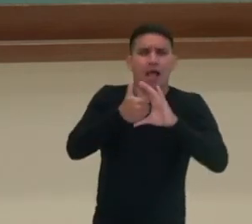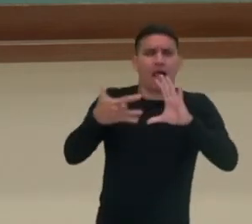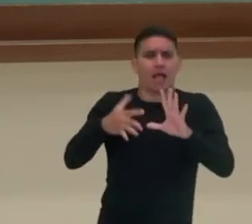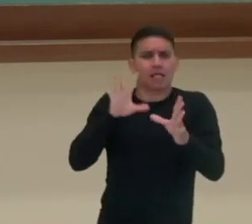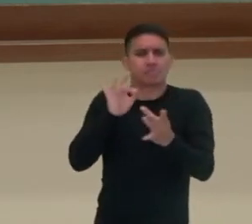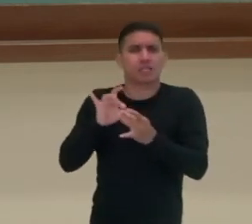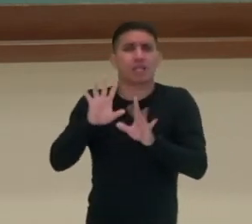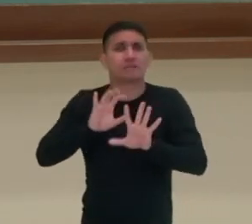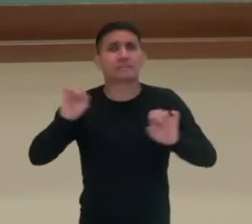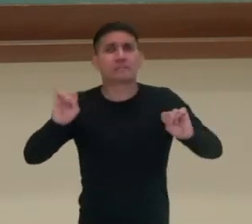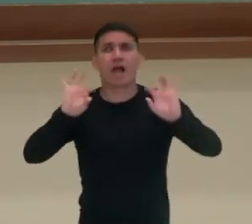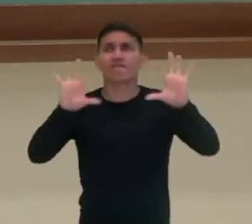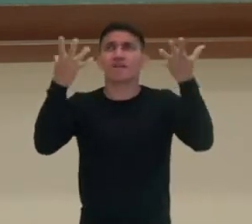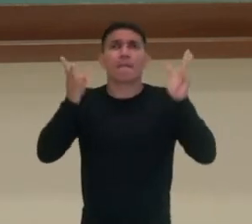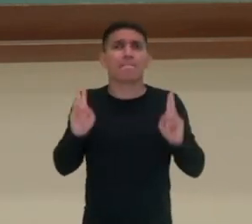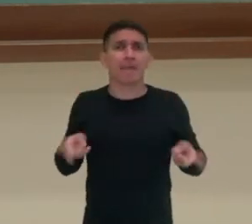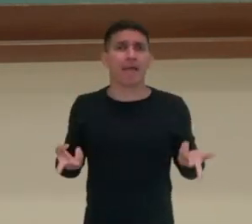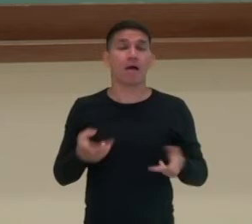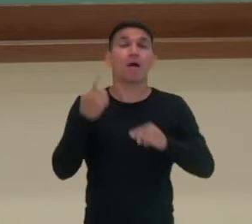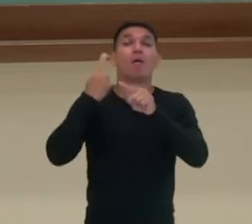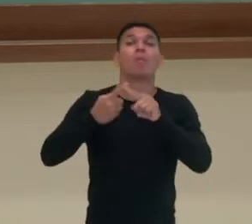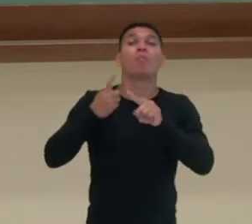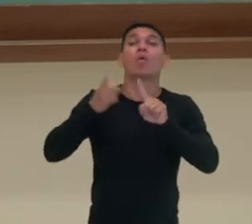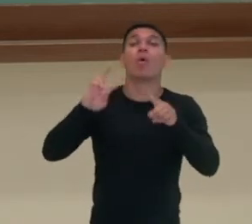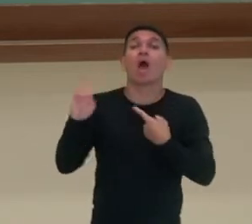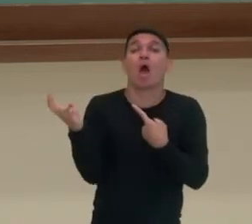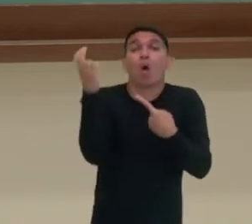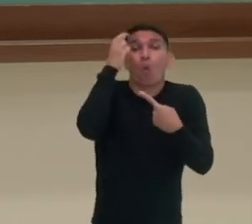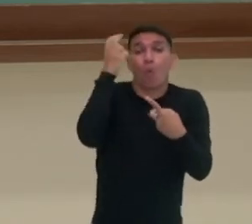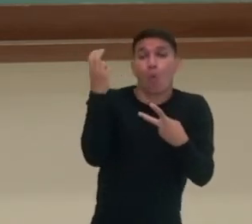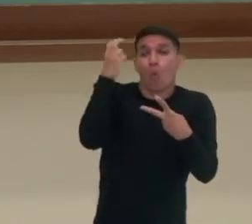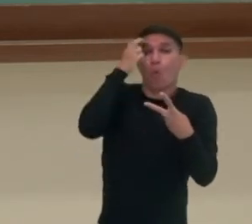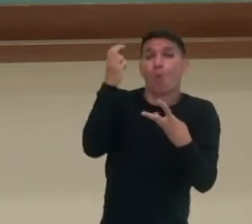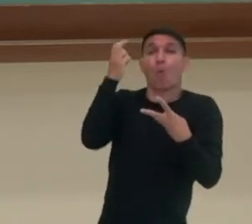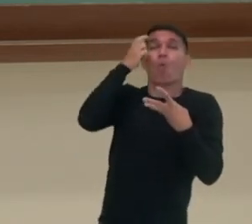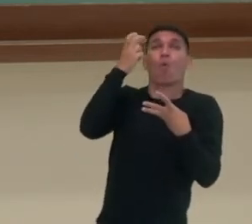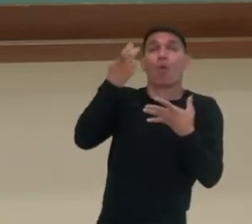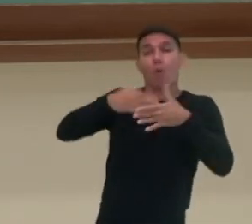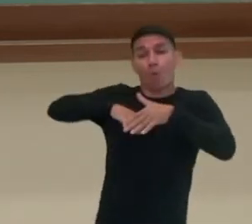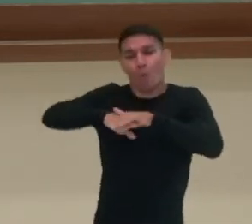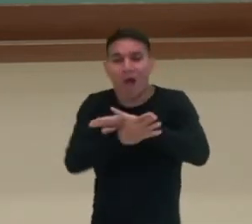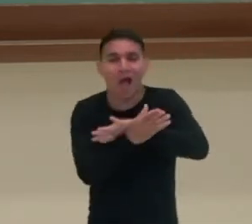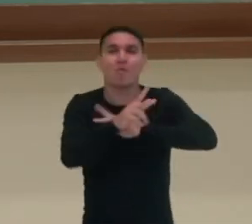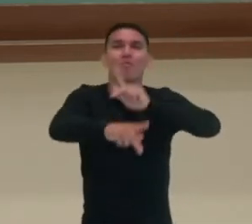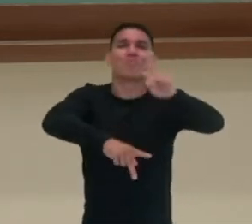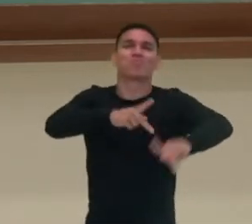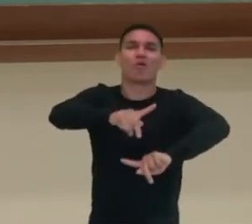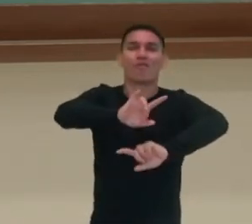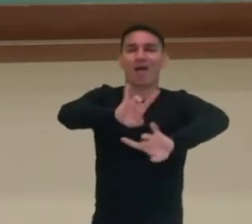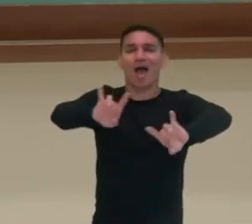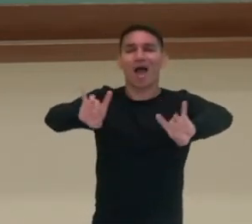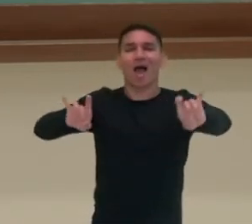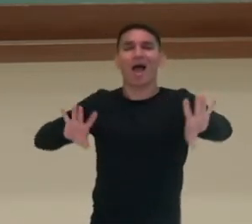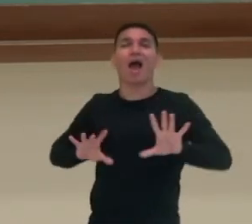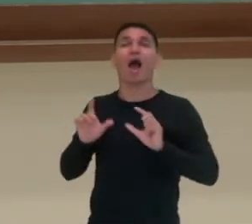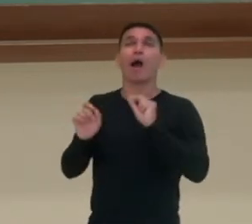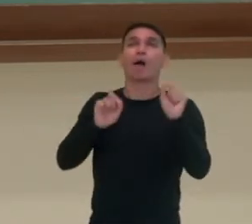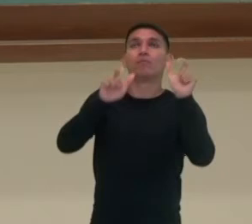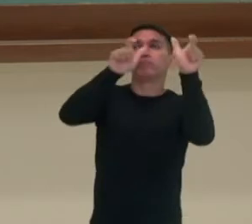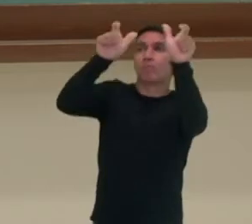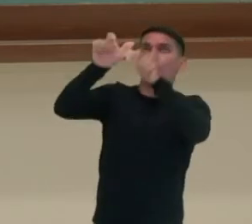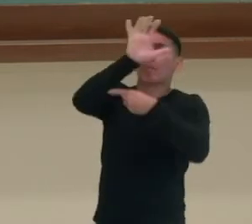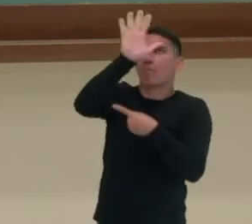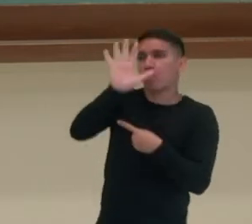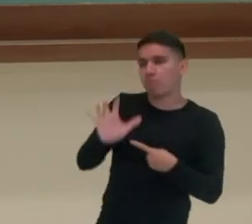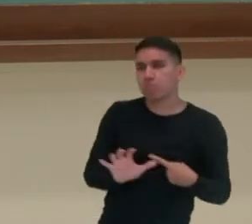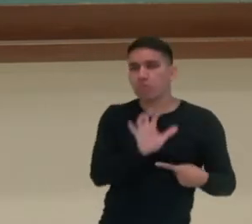a mesma? Por causa da cultura, dos costumes, dos hábitos do povo de cada região. As crenças,